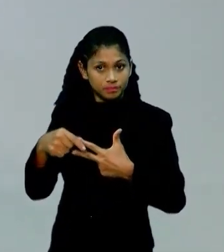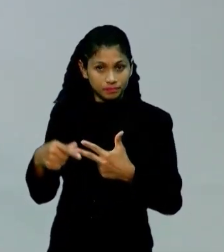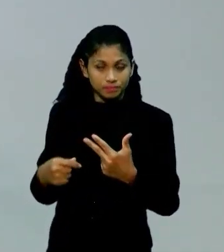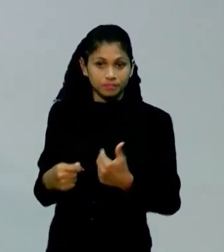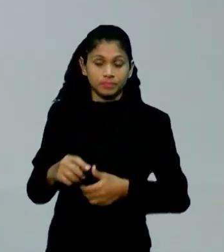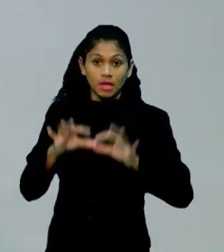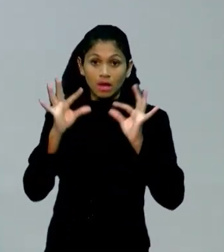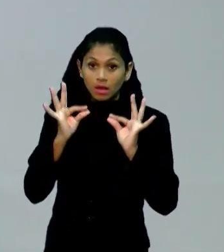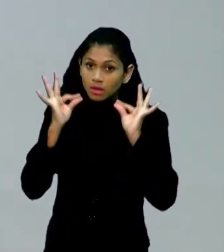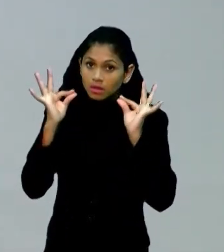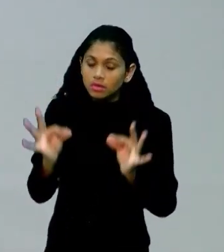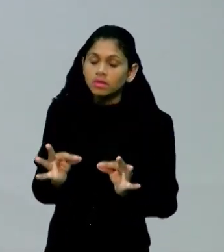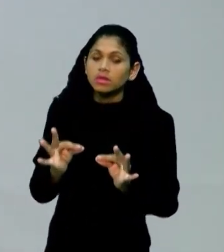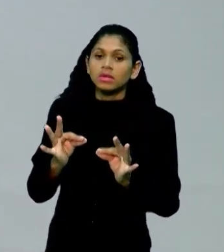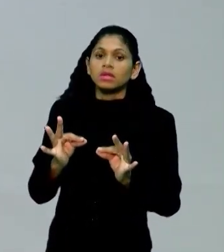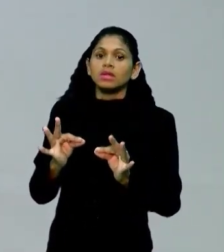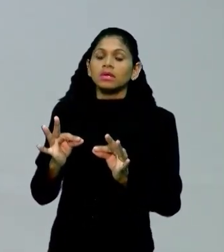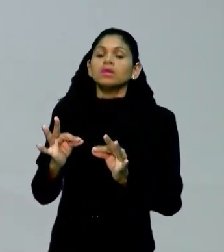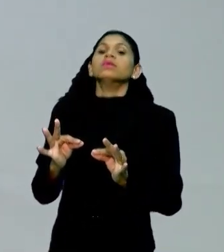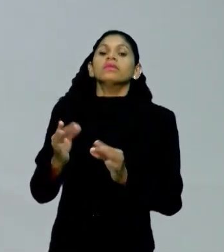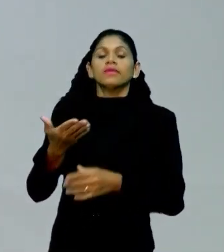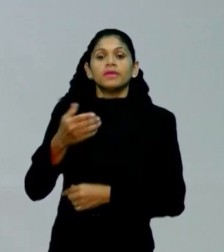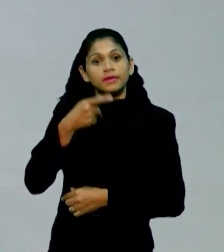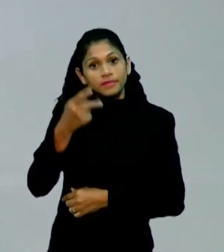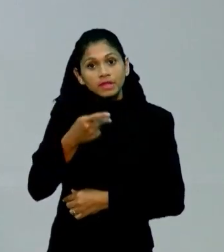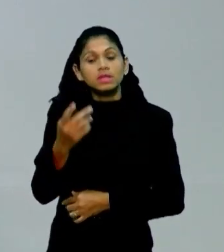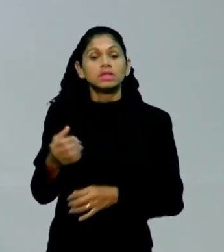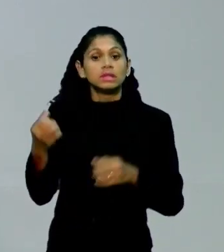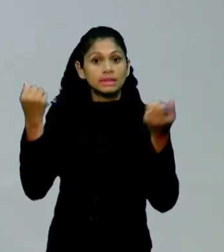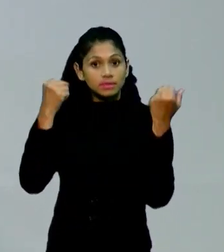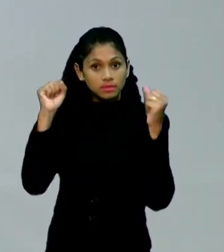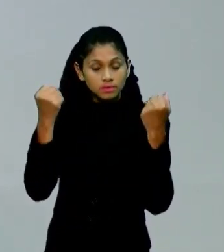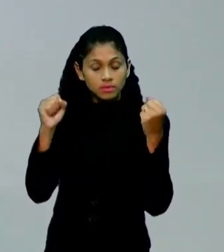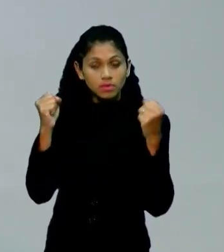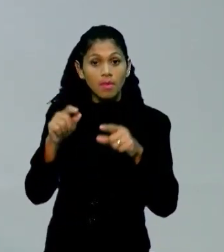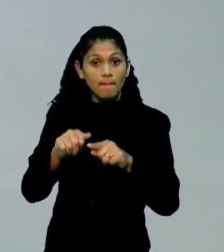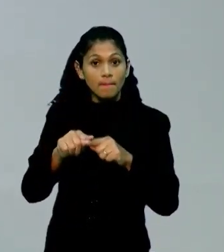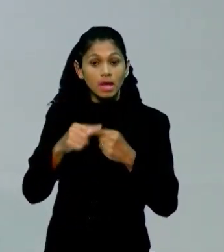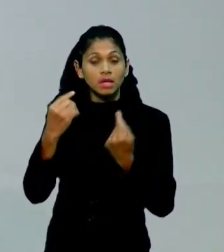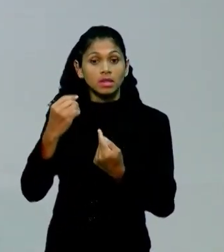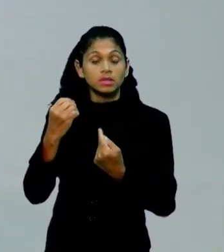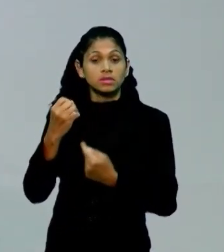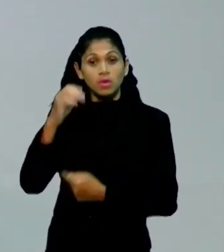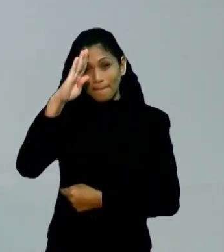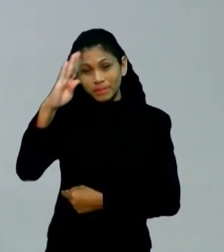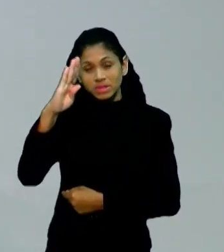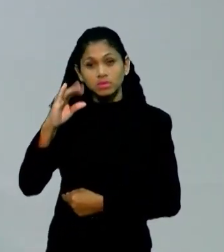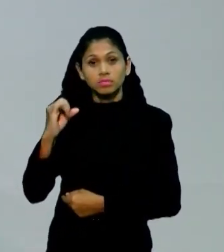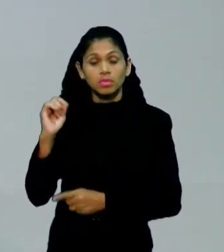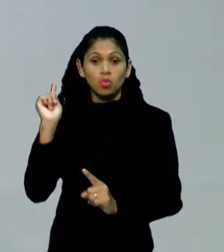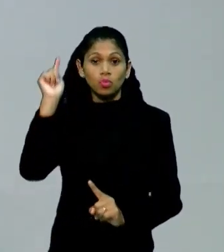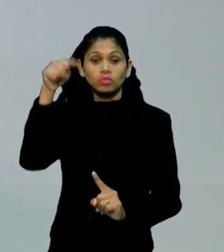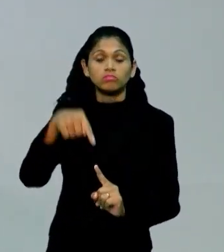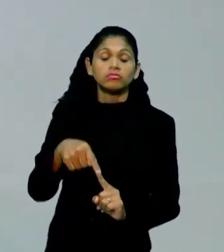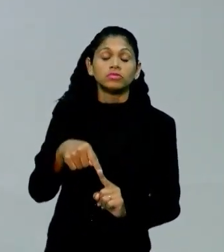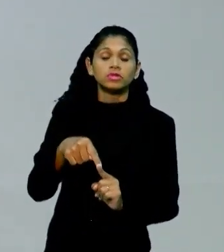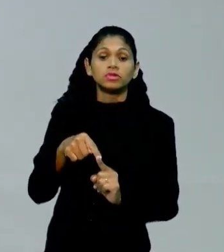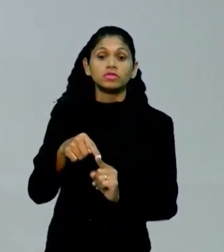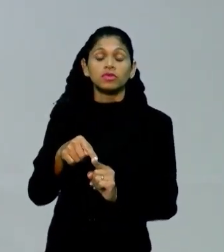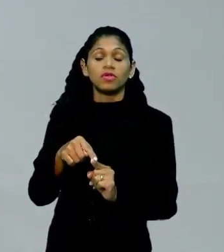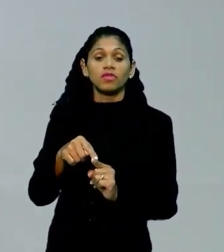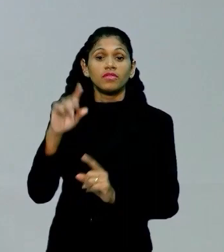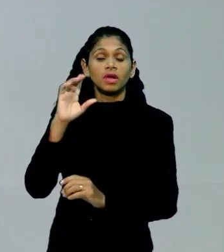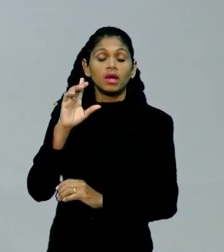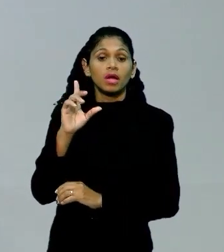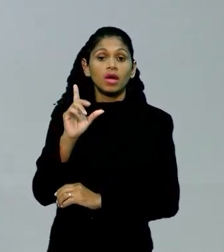tá aqui abordando a educação física abordando a educação física mas veja que o principal objetivo do Enem é abordar a interdisciplinaridade é pegar